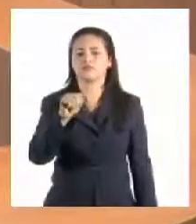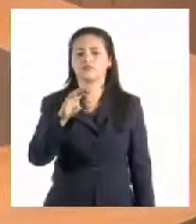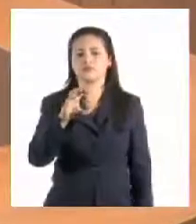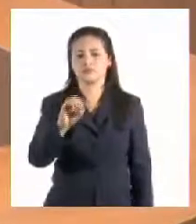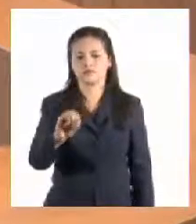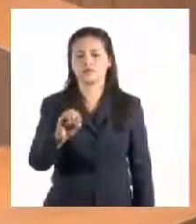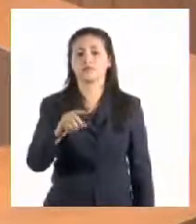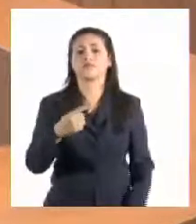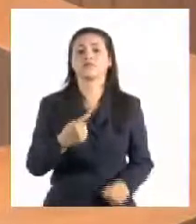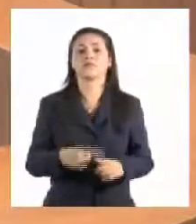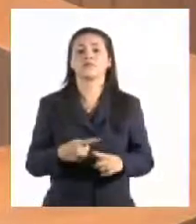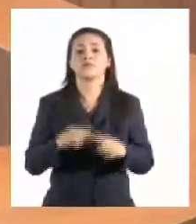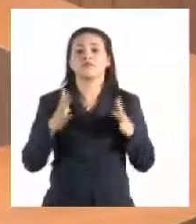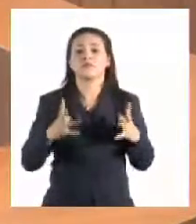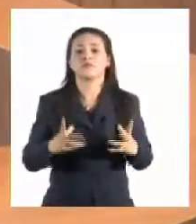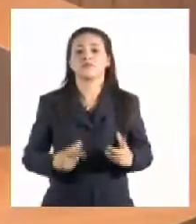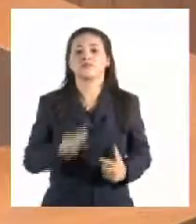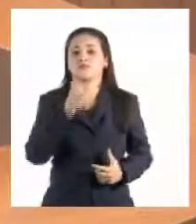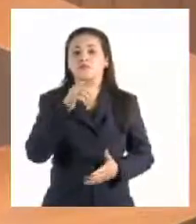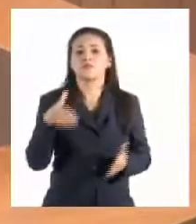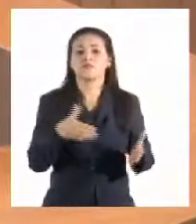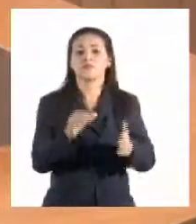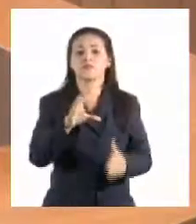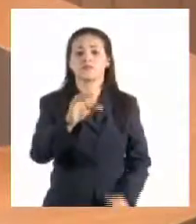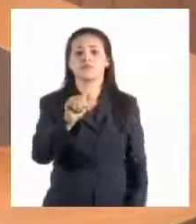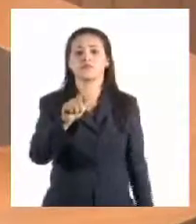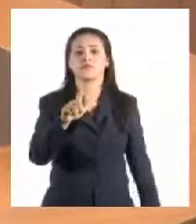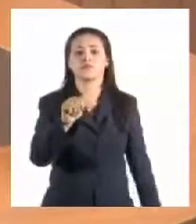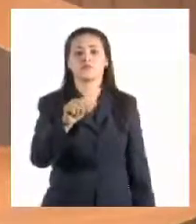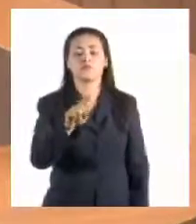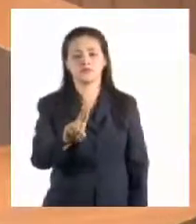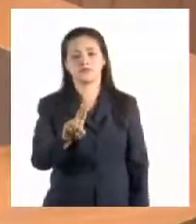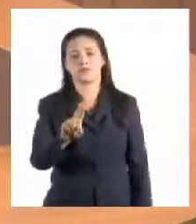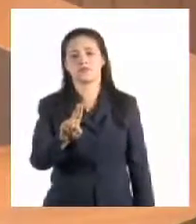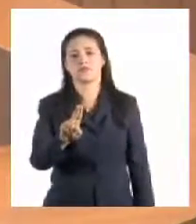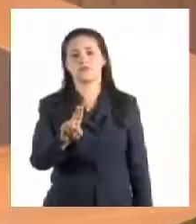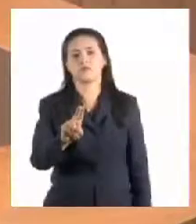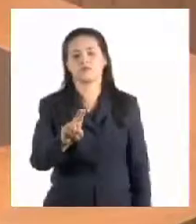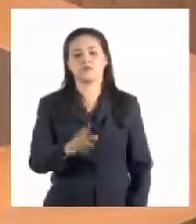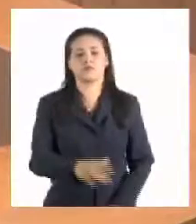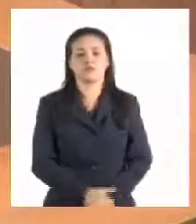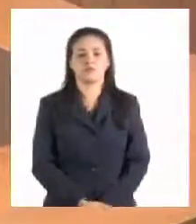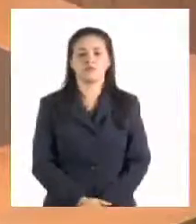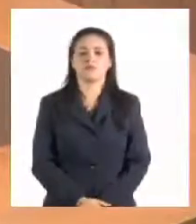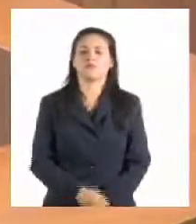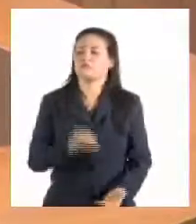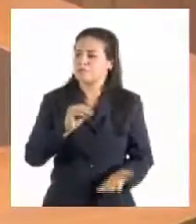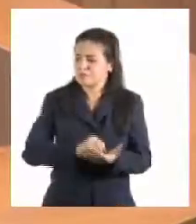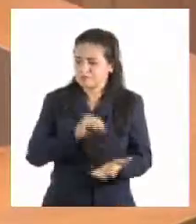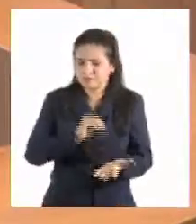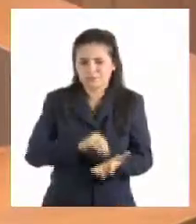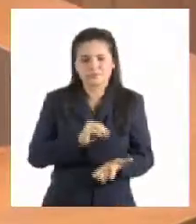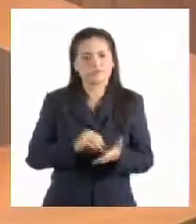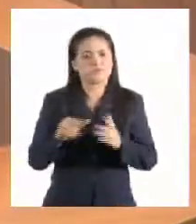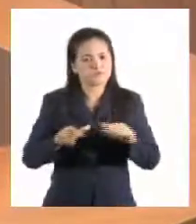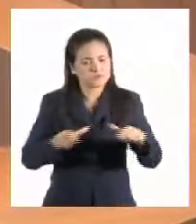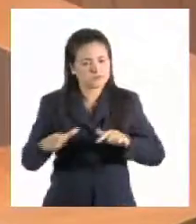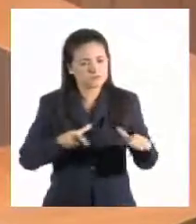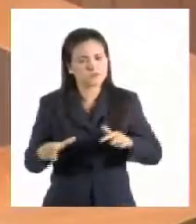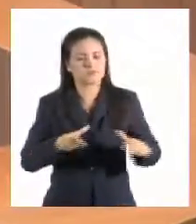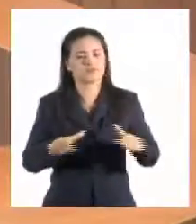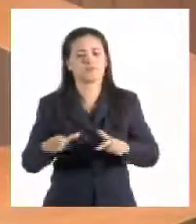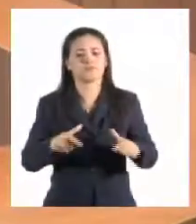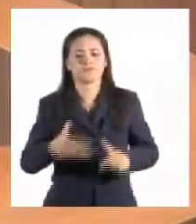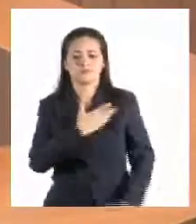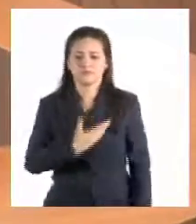falei foi exatamente isso. A inoperância, e aí não tem outra palavra, a incompetência da gestão passada em alocar,